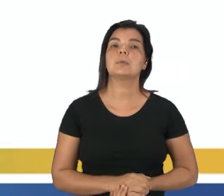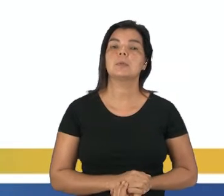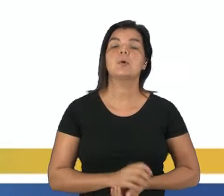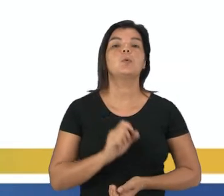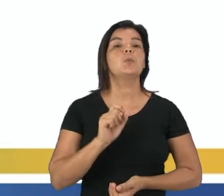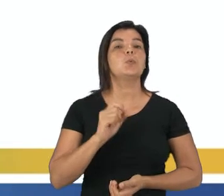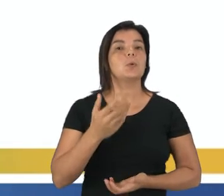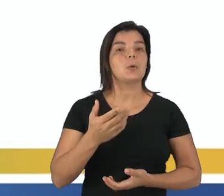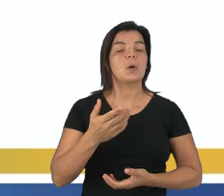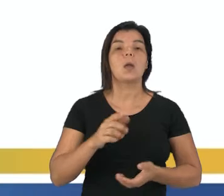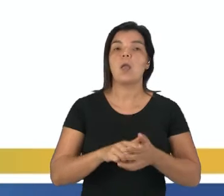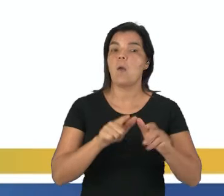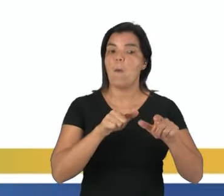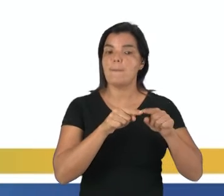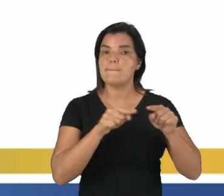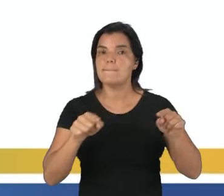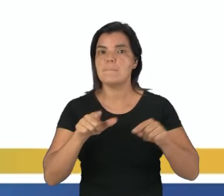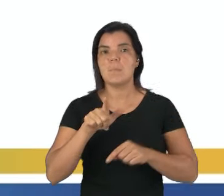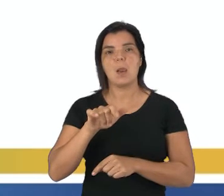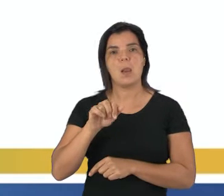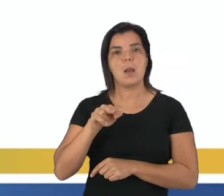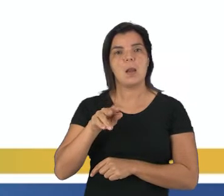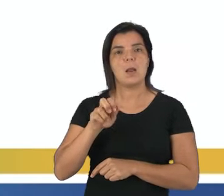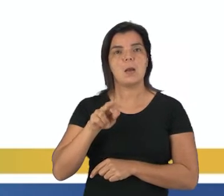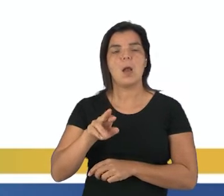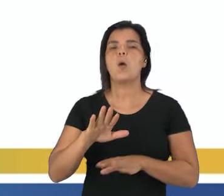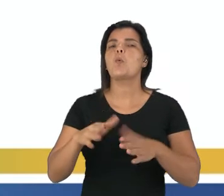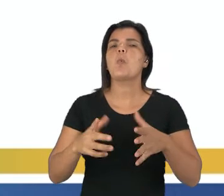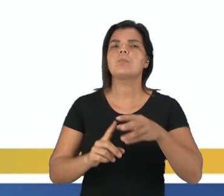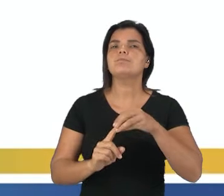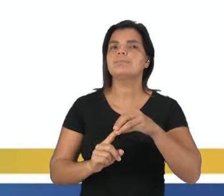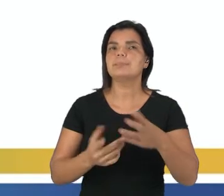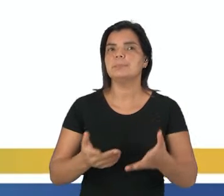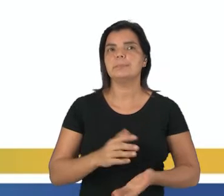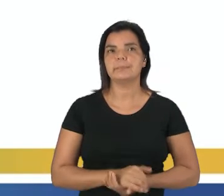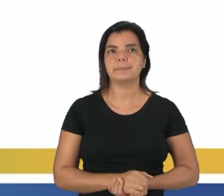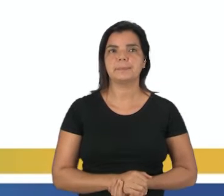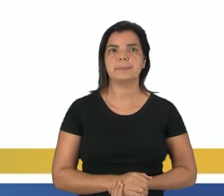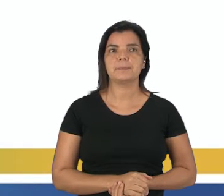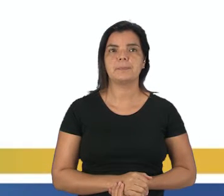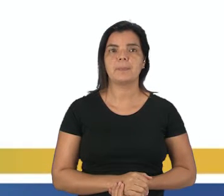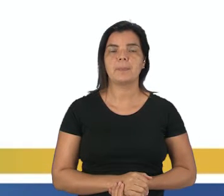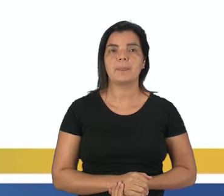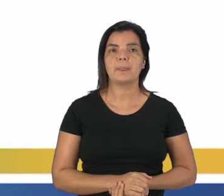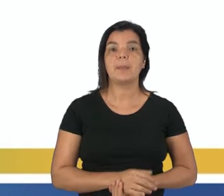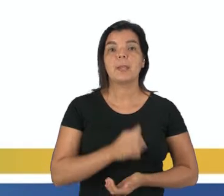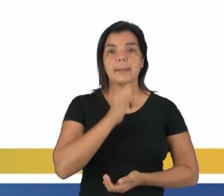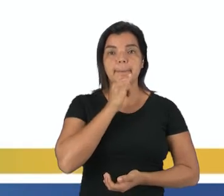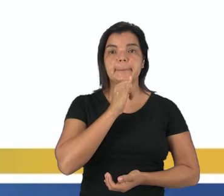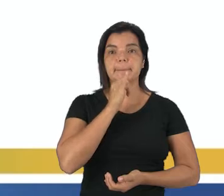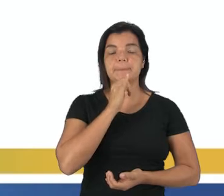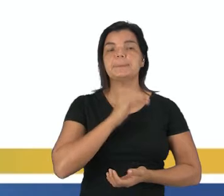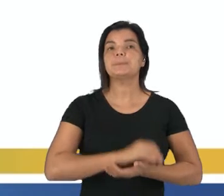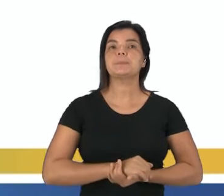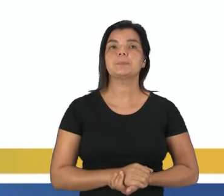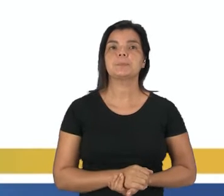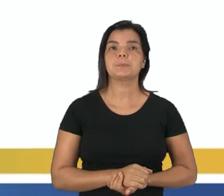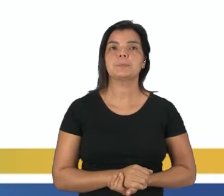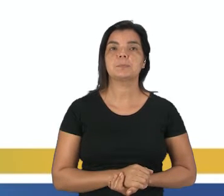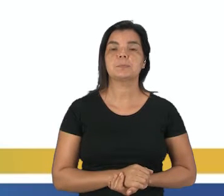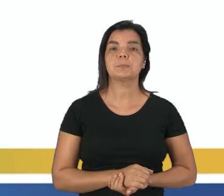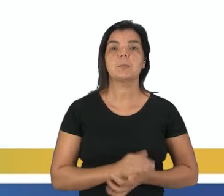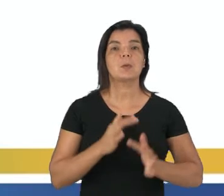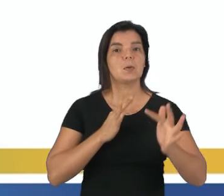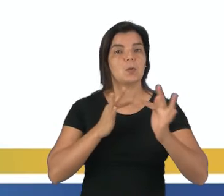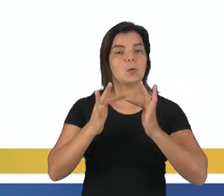seria momento linear? Qual é a finalidade disso? Então, pessoal, Tem uma parte